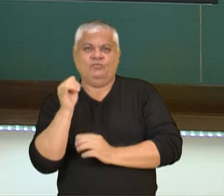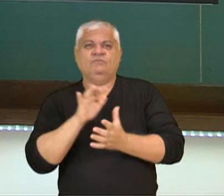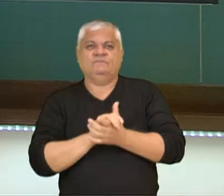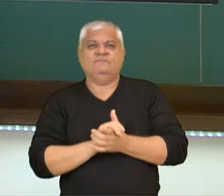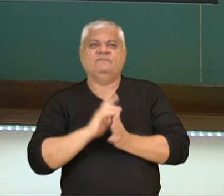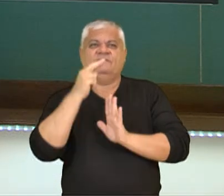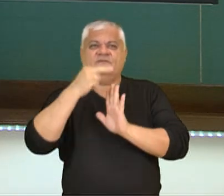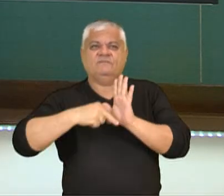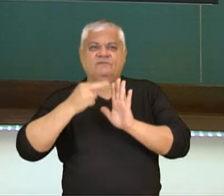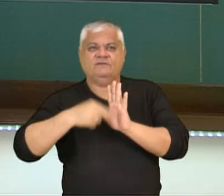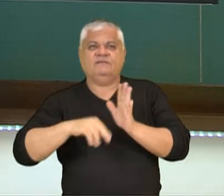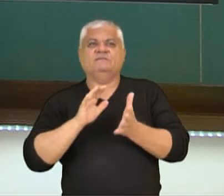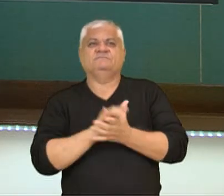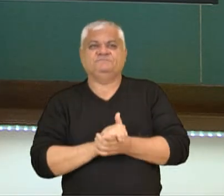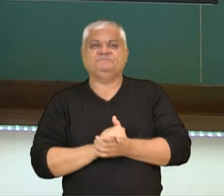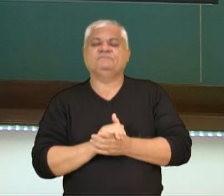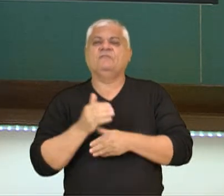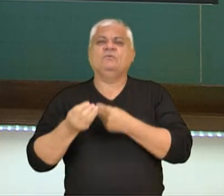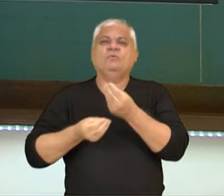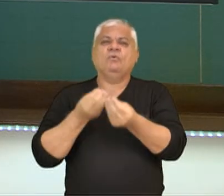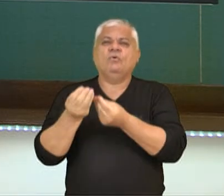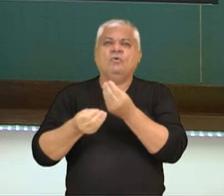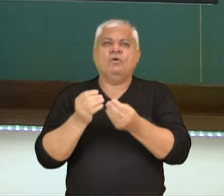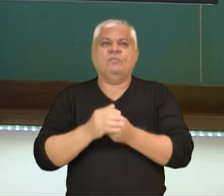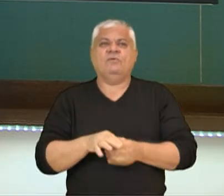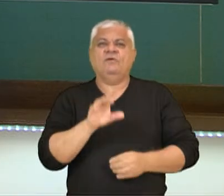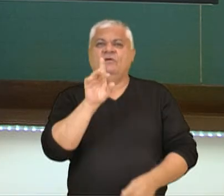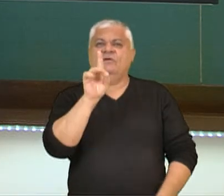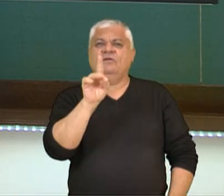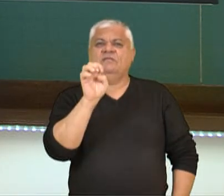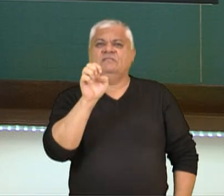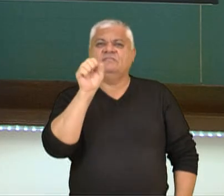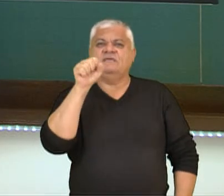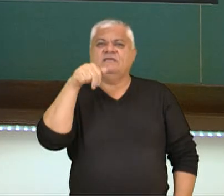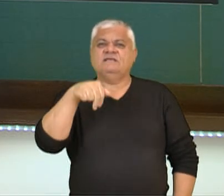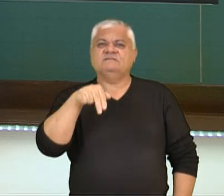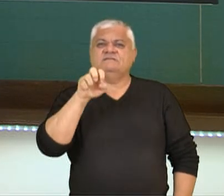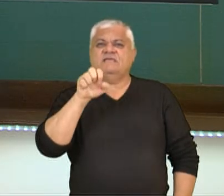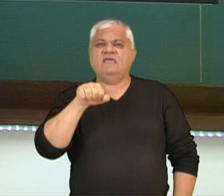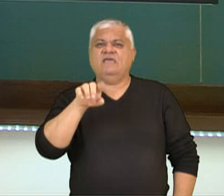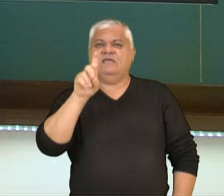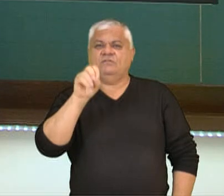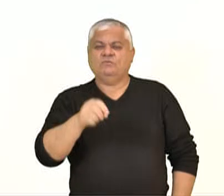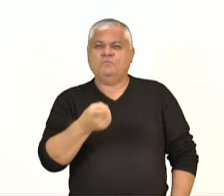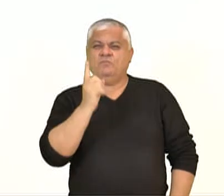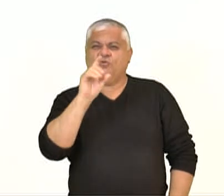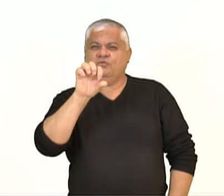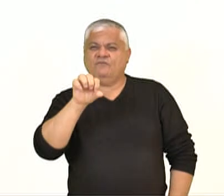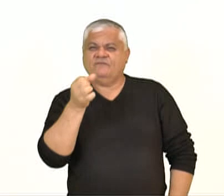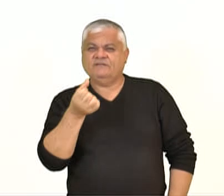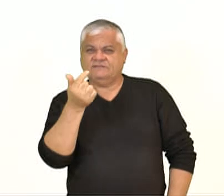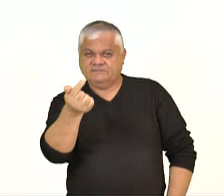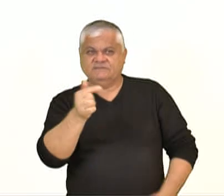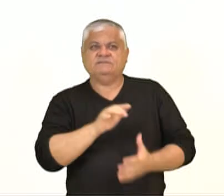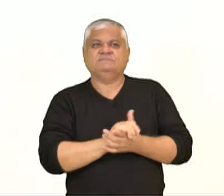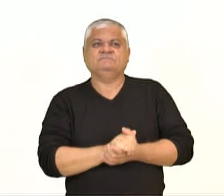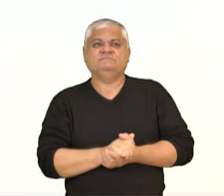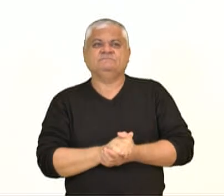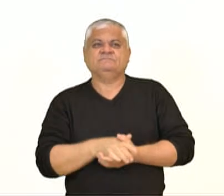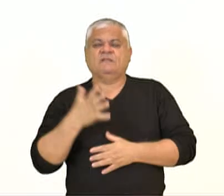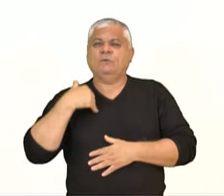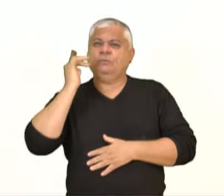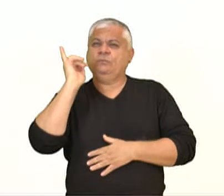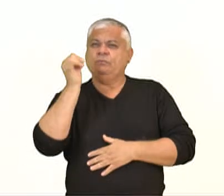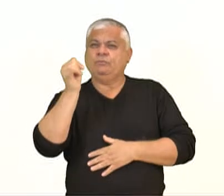conto juntos, Desenredo, publicado originalmente em 1967. Do narrador a seus